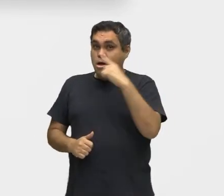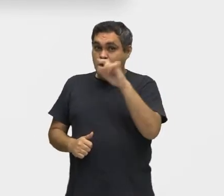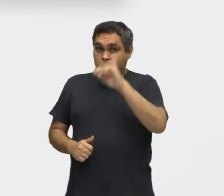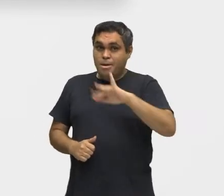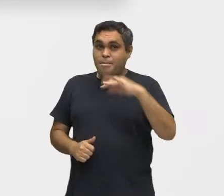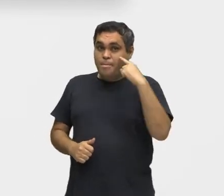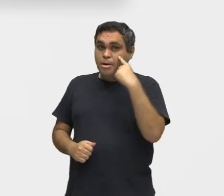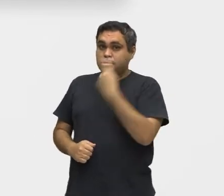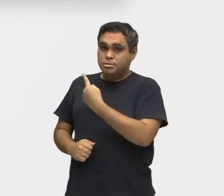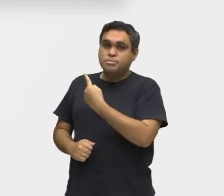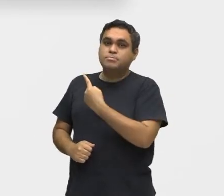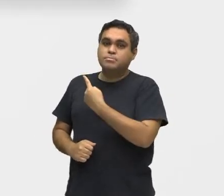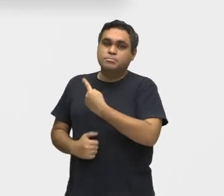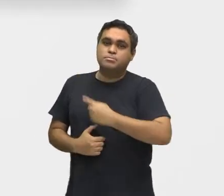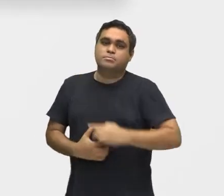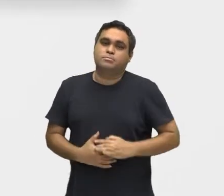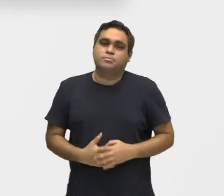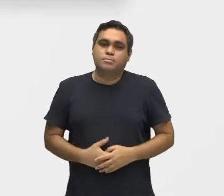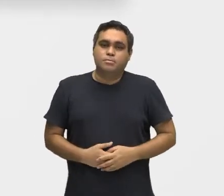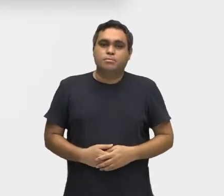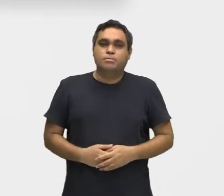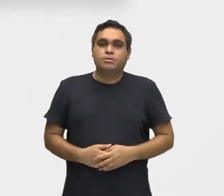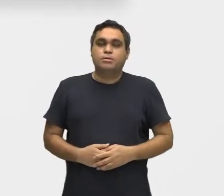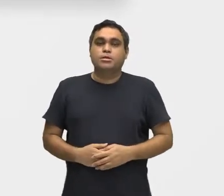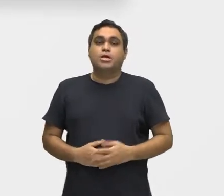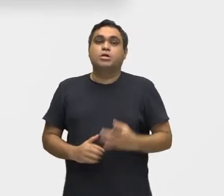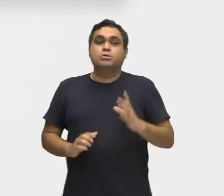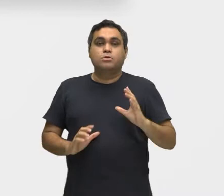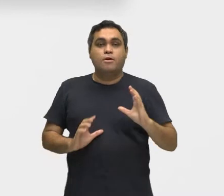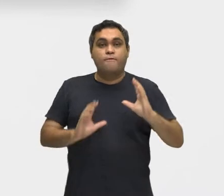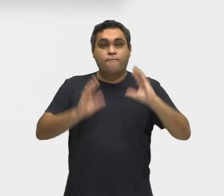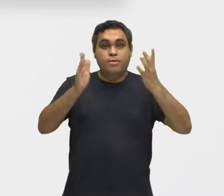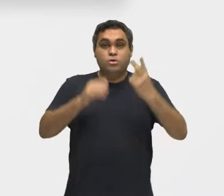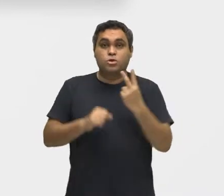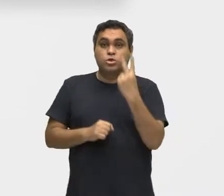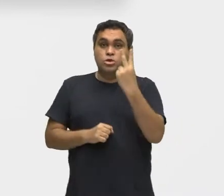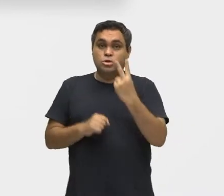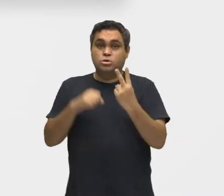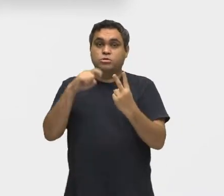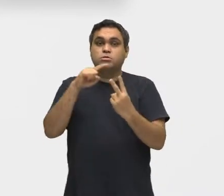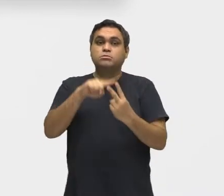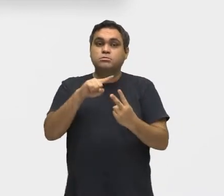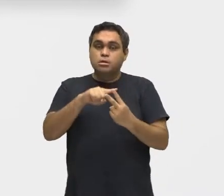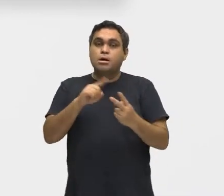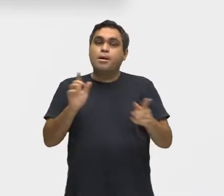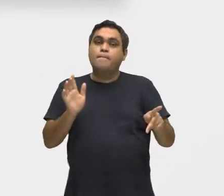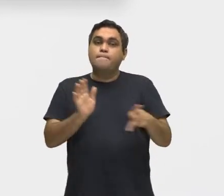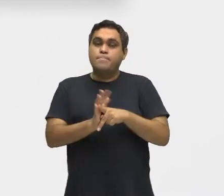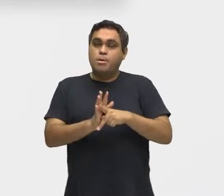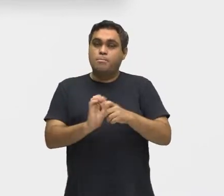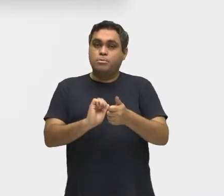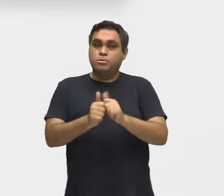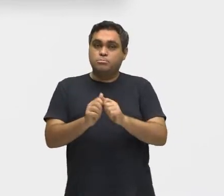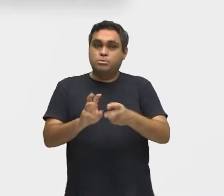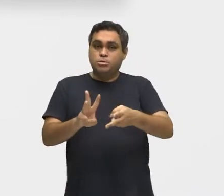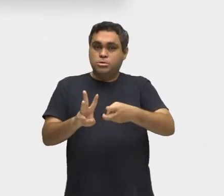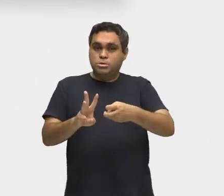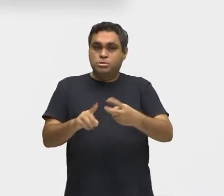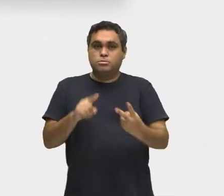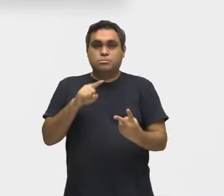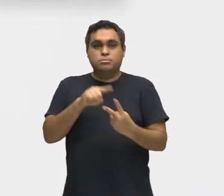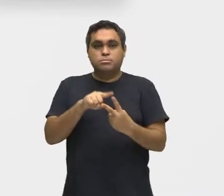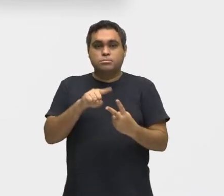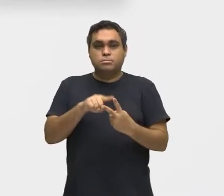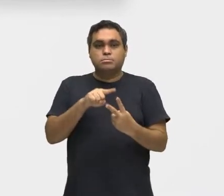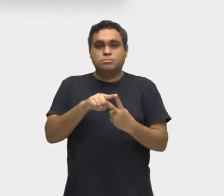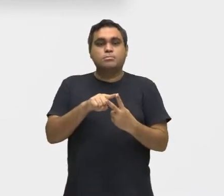vêm representando aí dois eventos relacionados aos esportes indígenas. Então, nós temos os